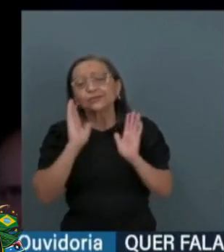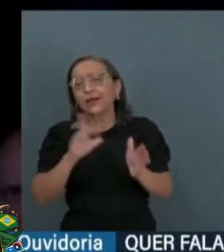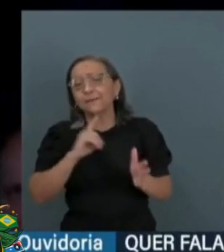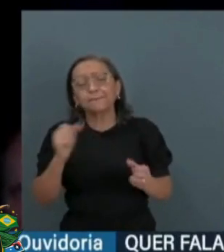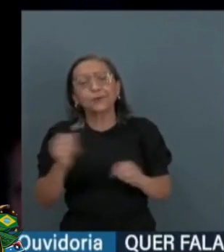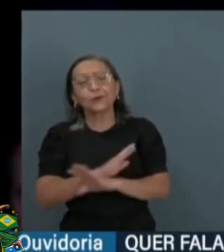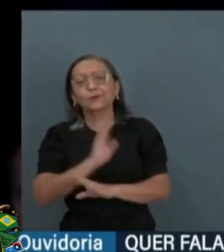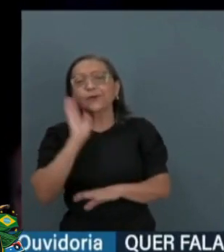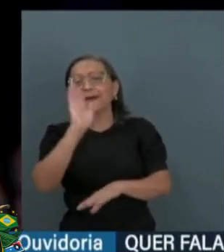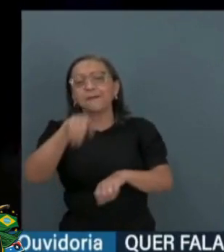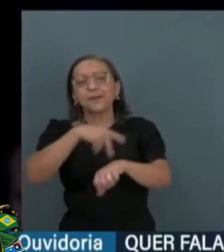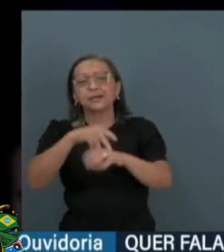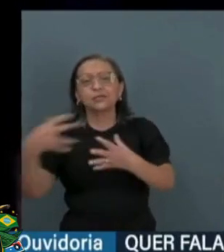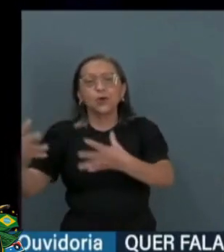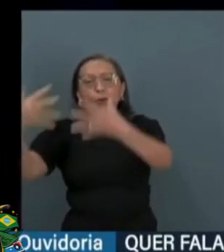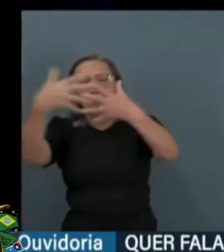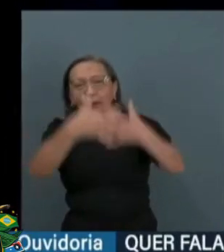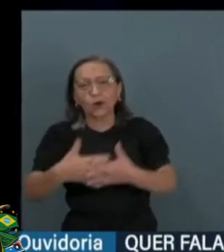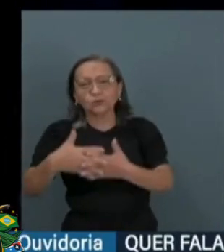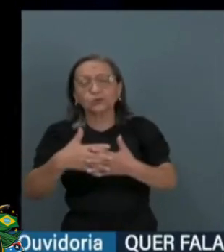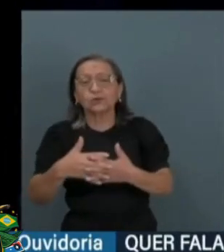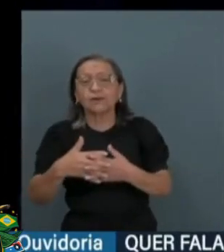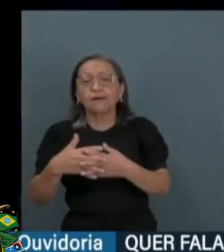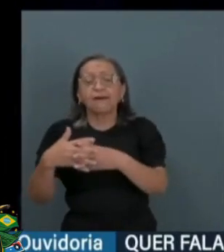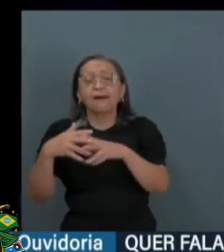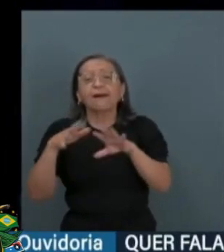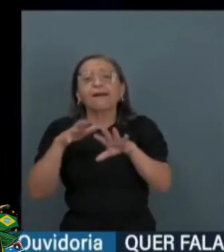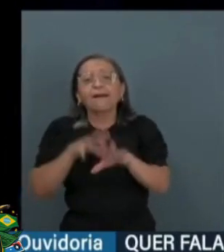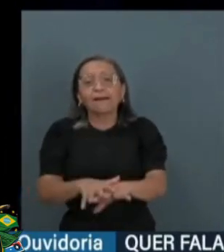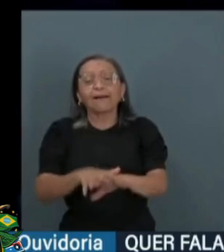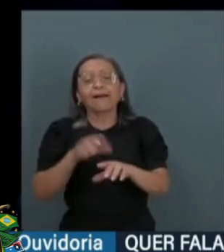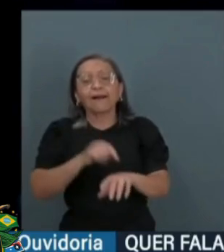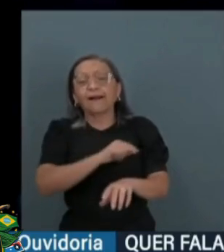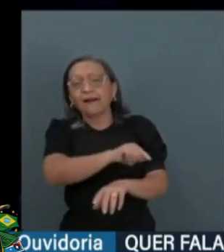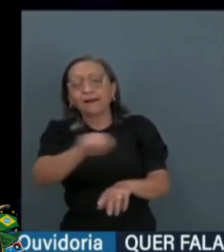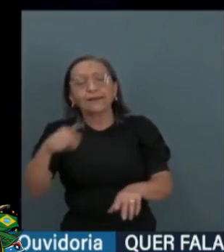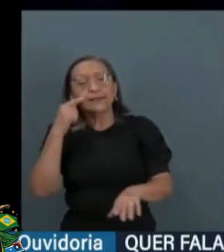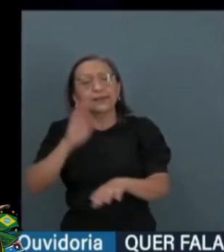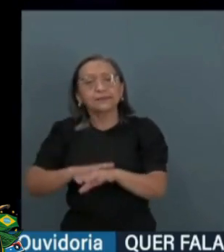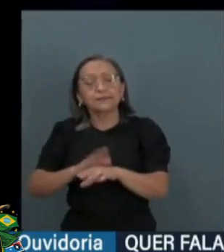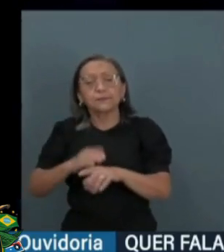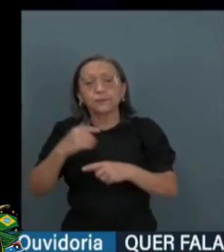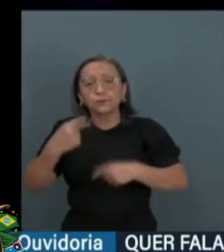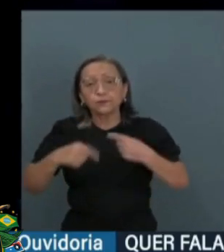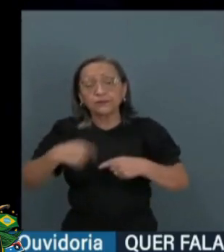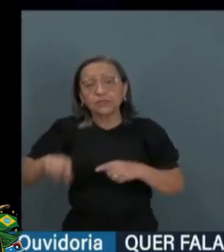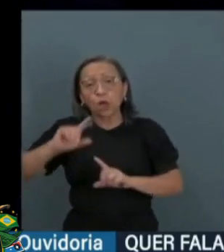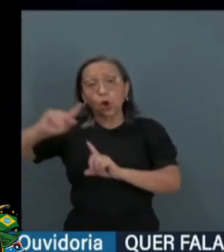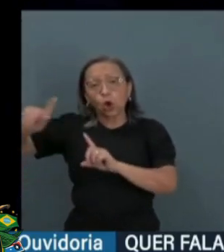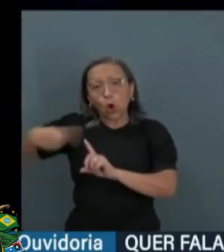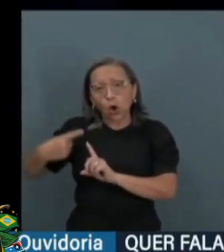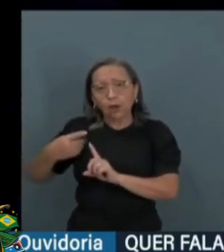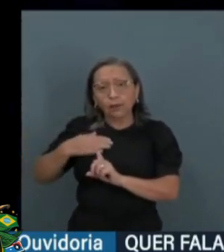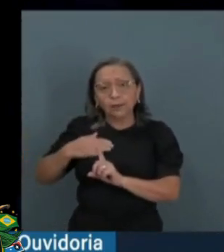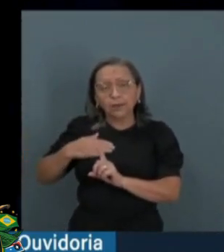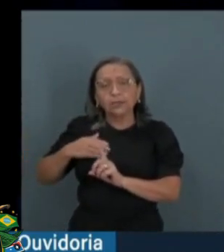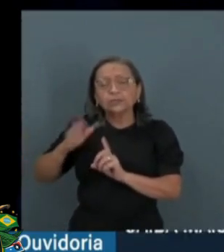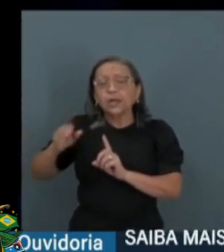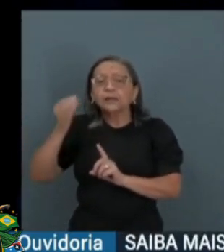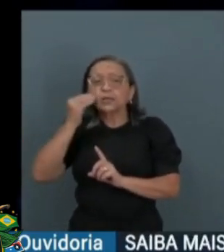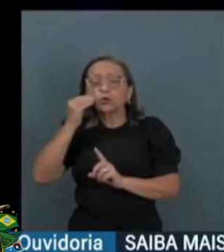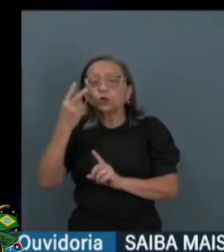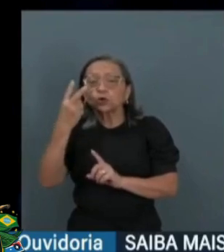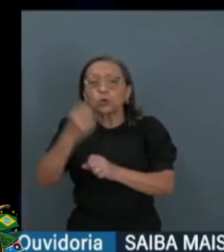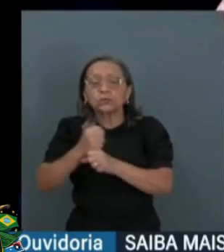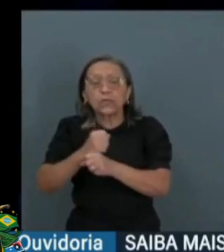Washington. Cada movimento que você faça contra mim, que já tentou 2